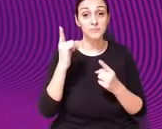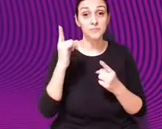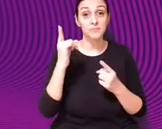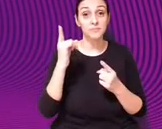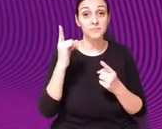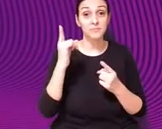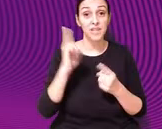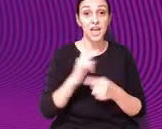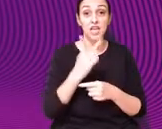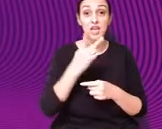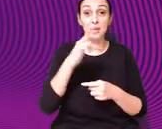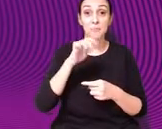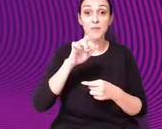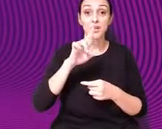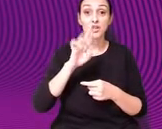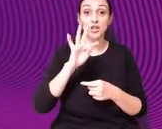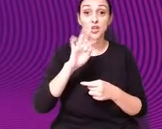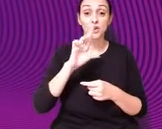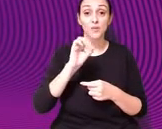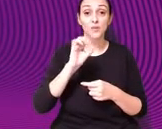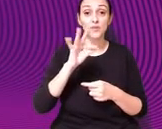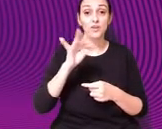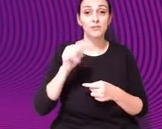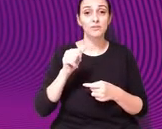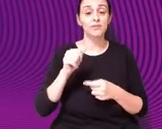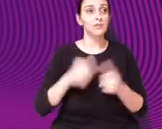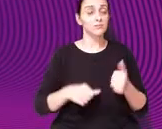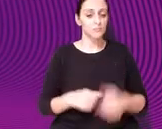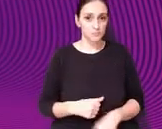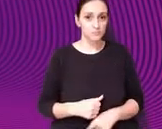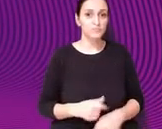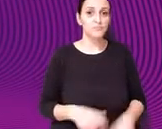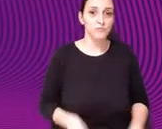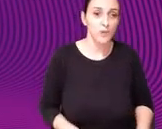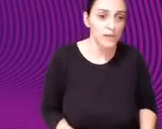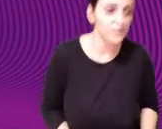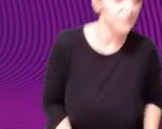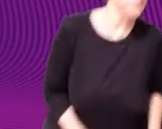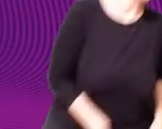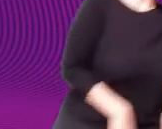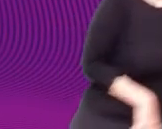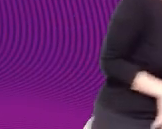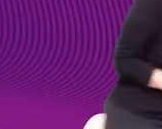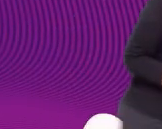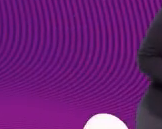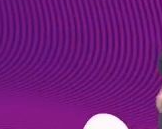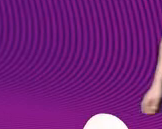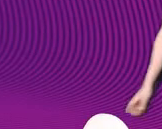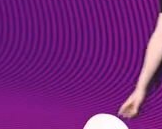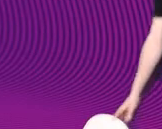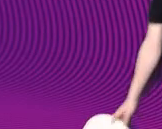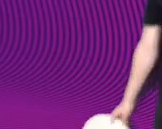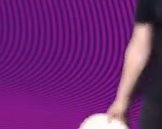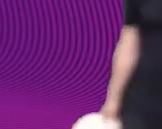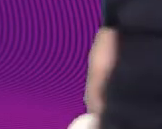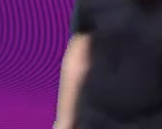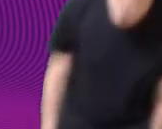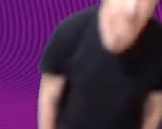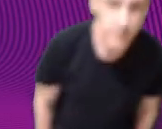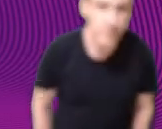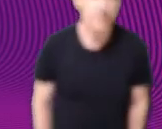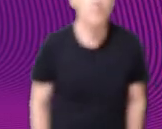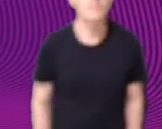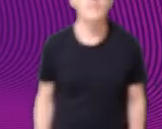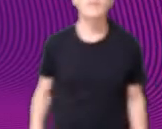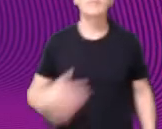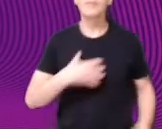da banda moderadora, importante hipertrofia septal do filho, o filho assintomático, sendo